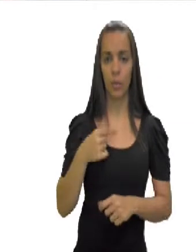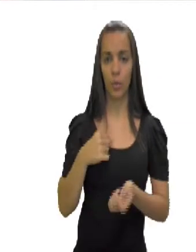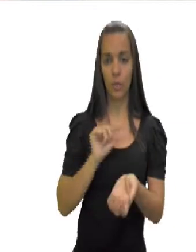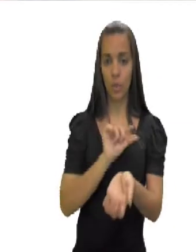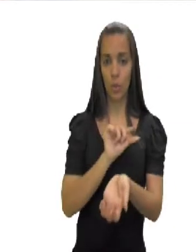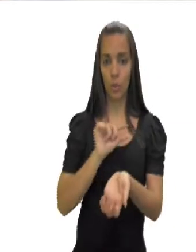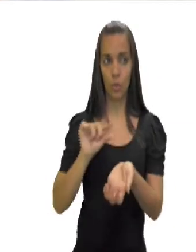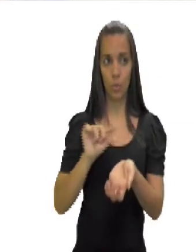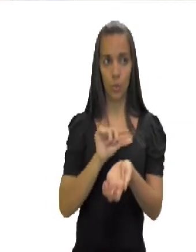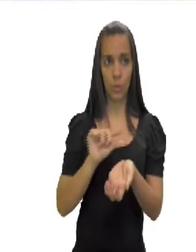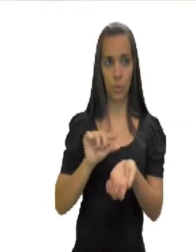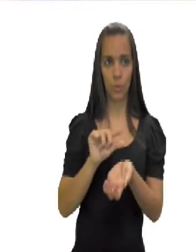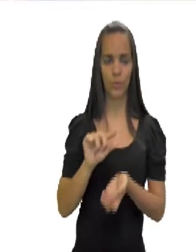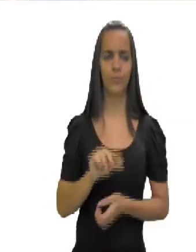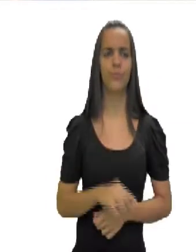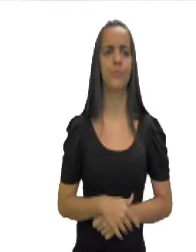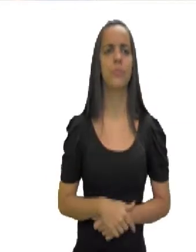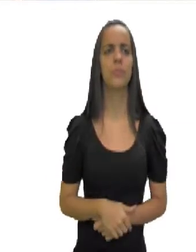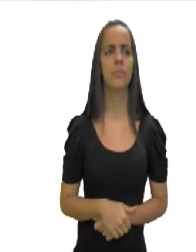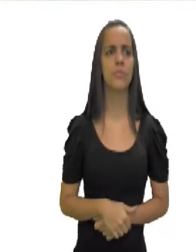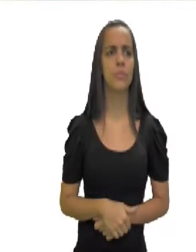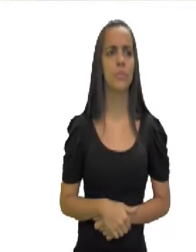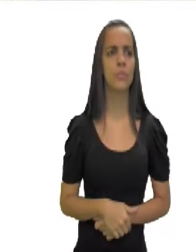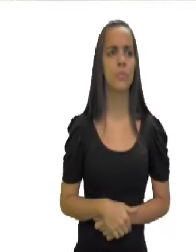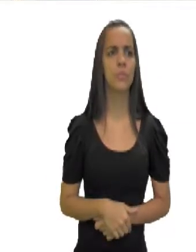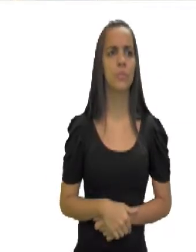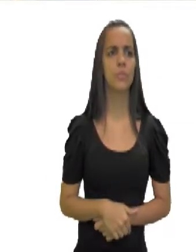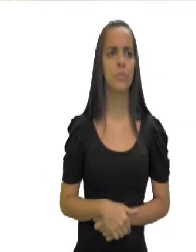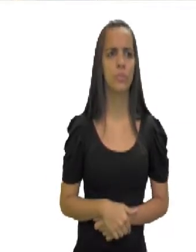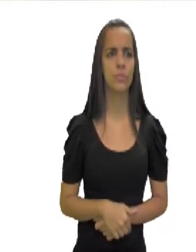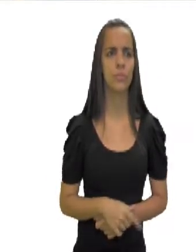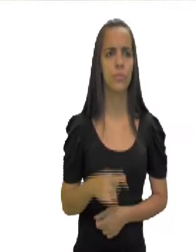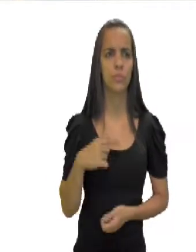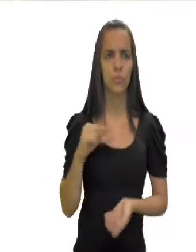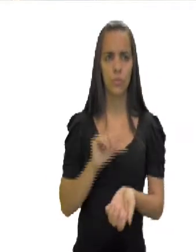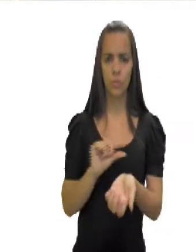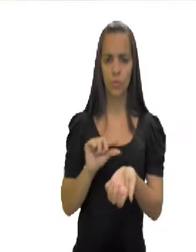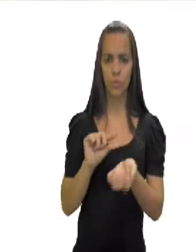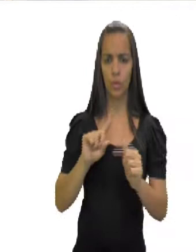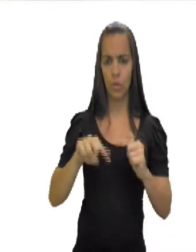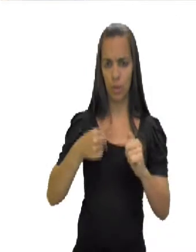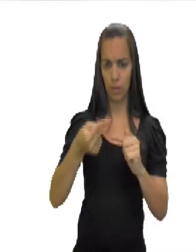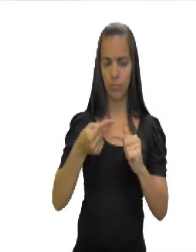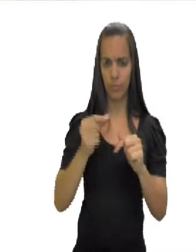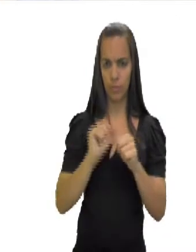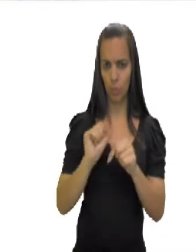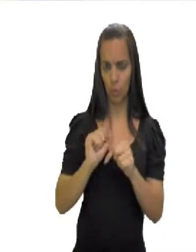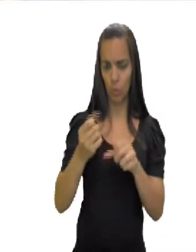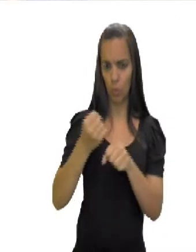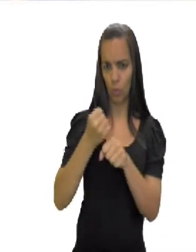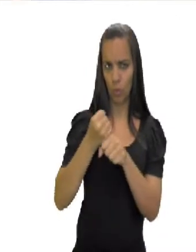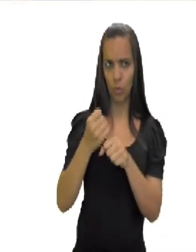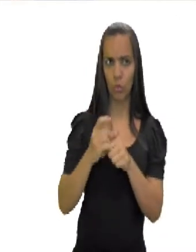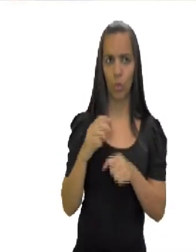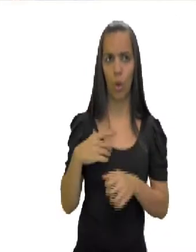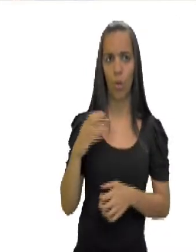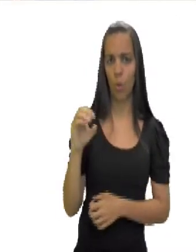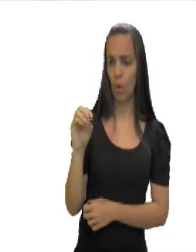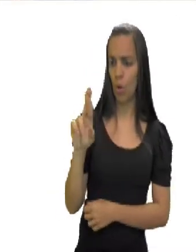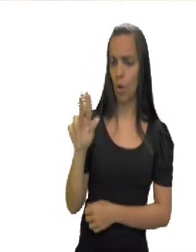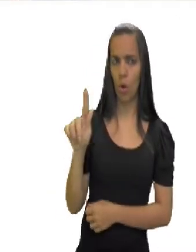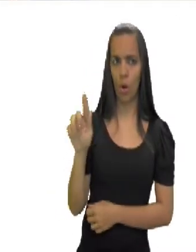forma o tecido. Os tecidos formam o órgão.